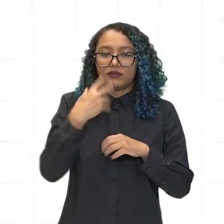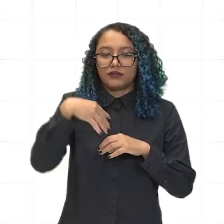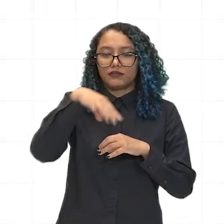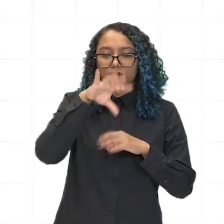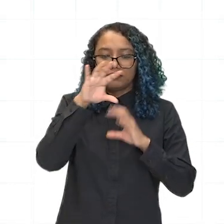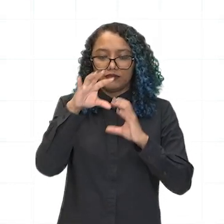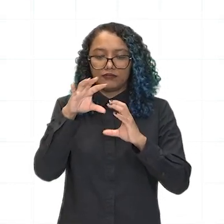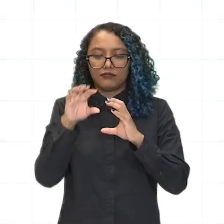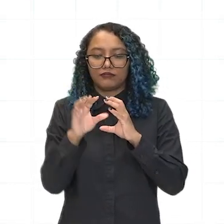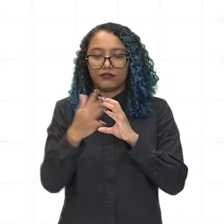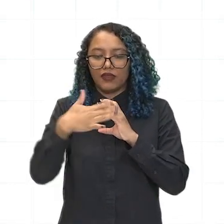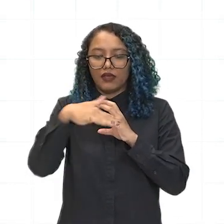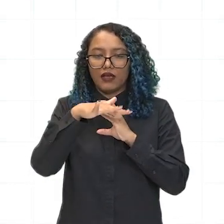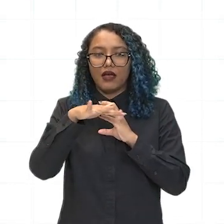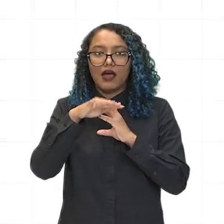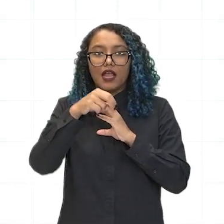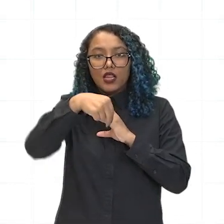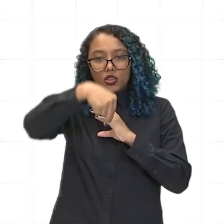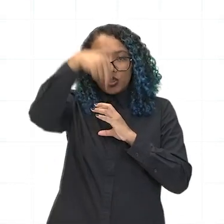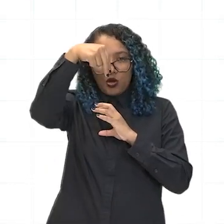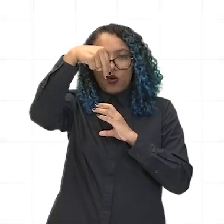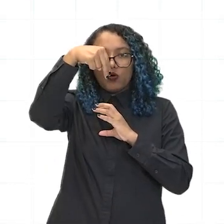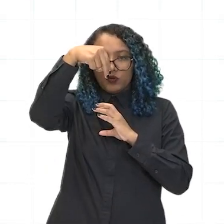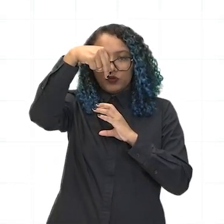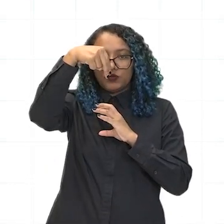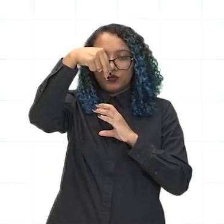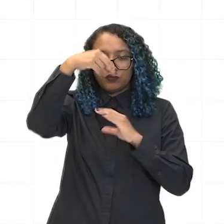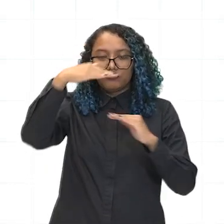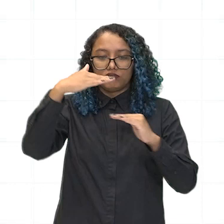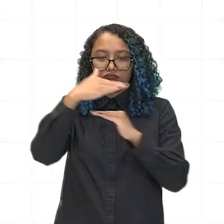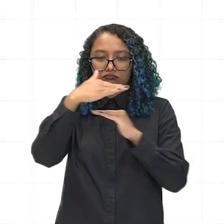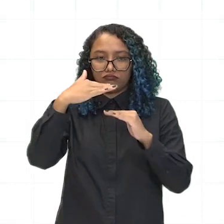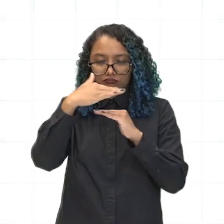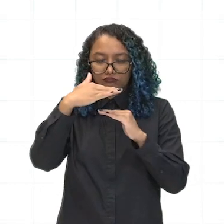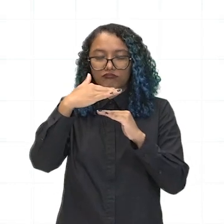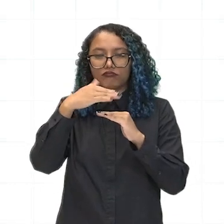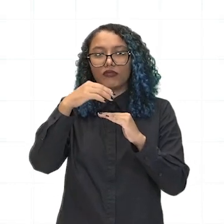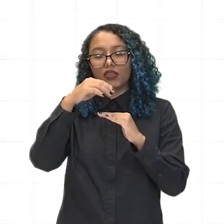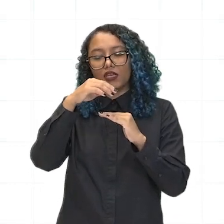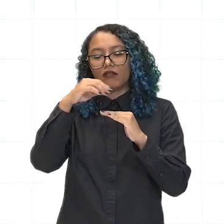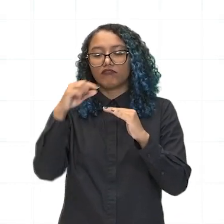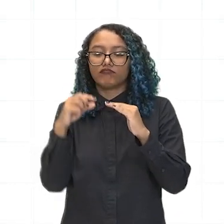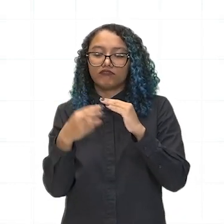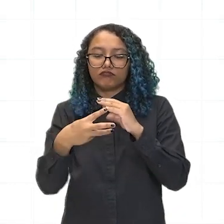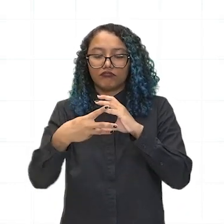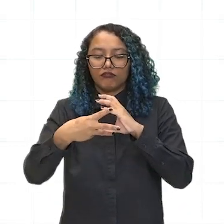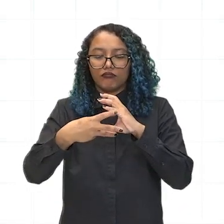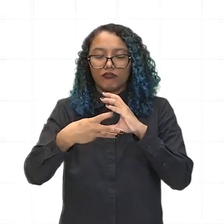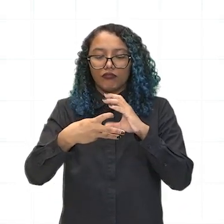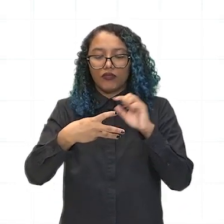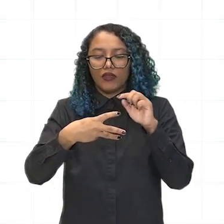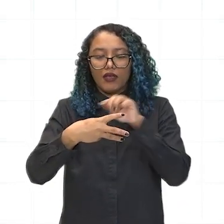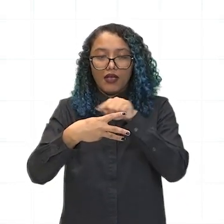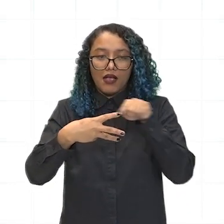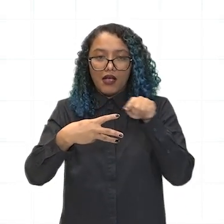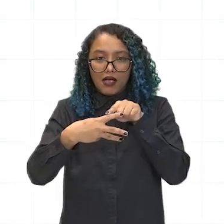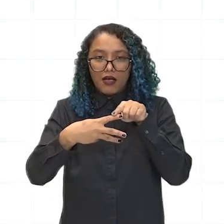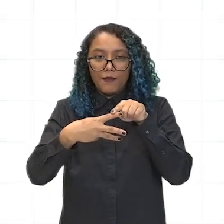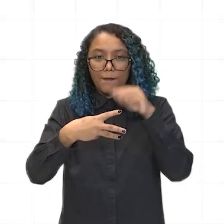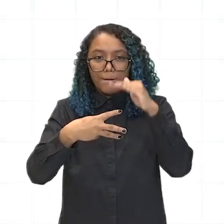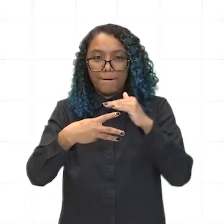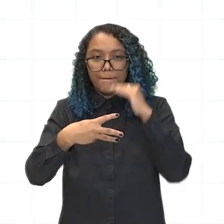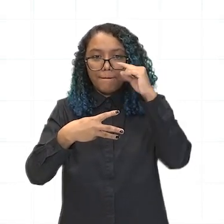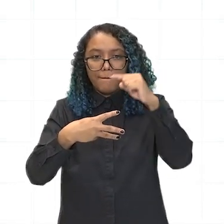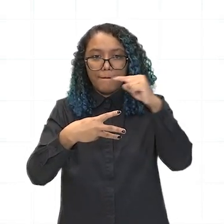norte, que fica entre o Círculo Polar Ártico e o Trópico de Câncer. Então, é como nós temos